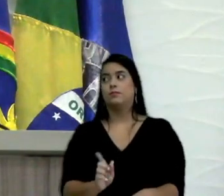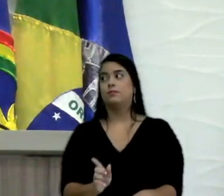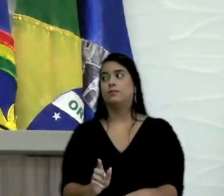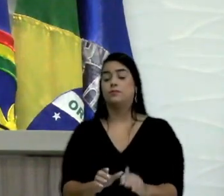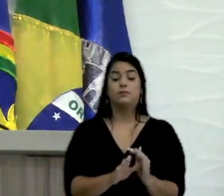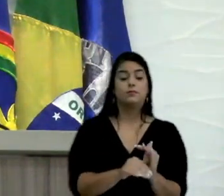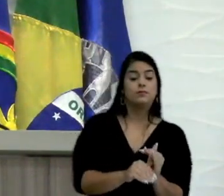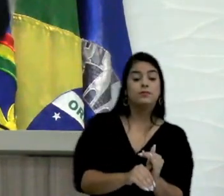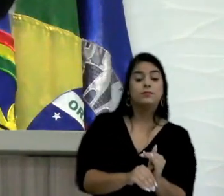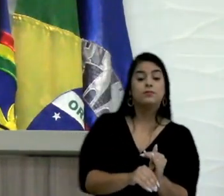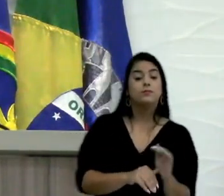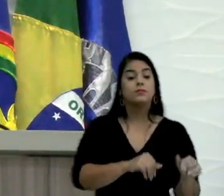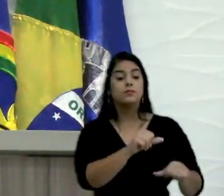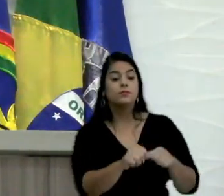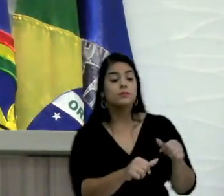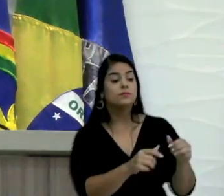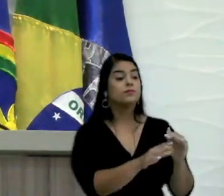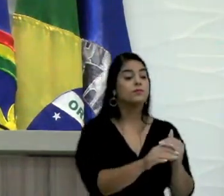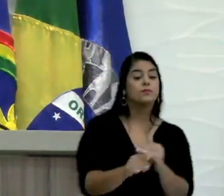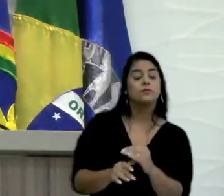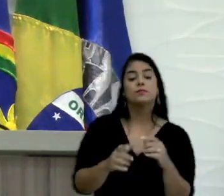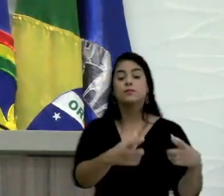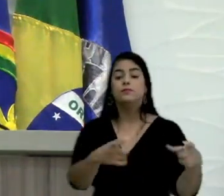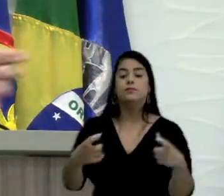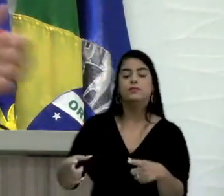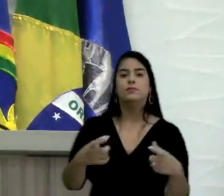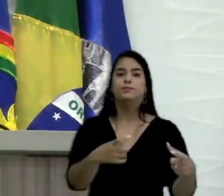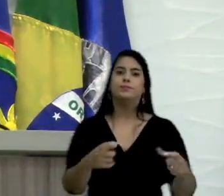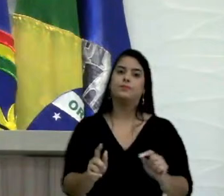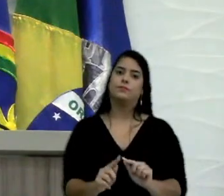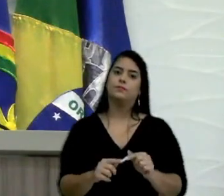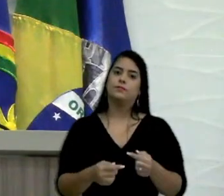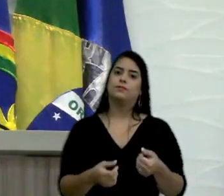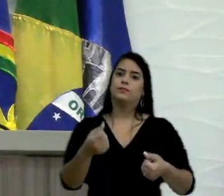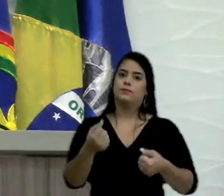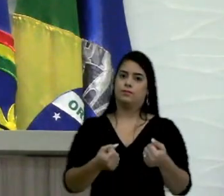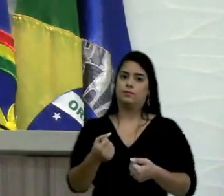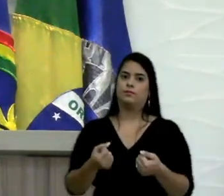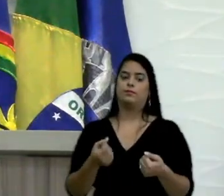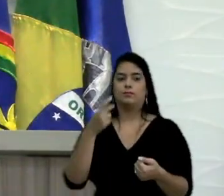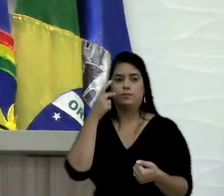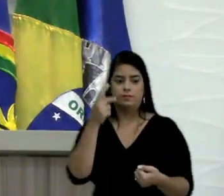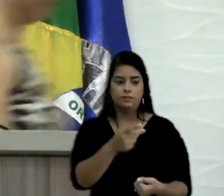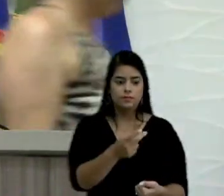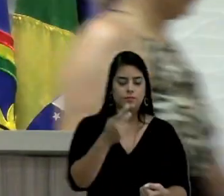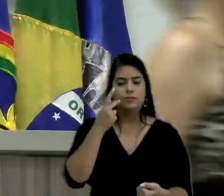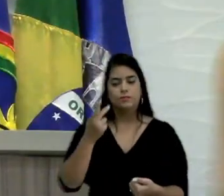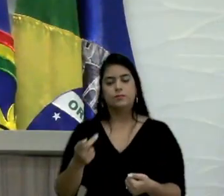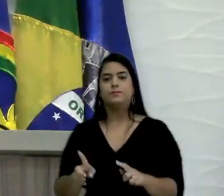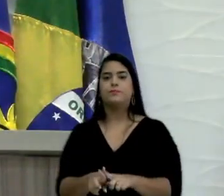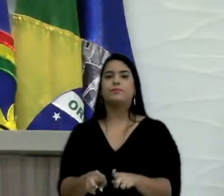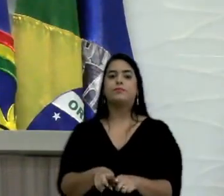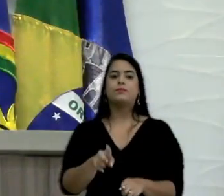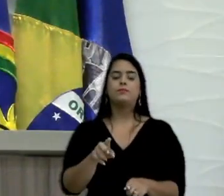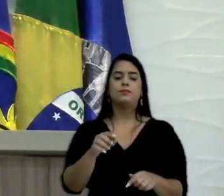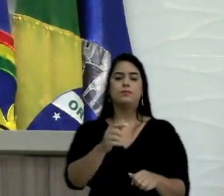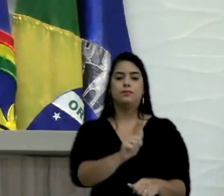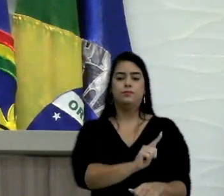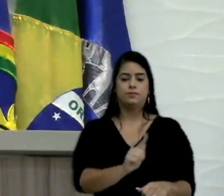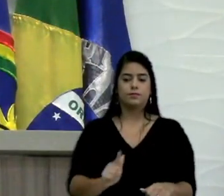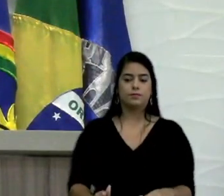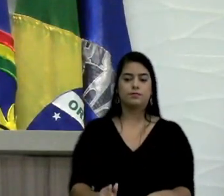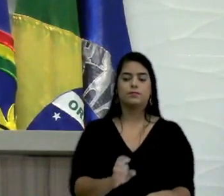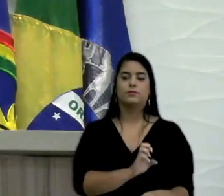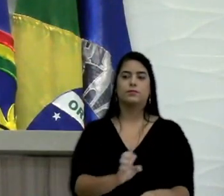ali bota ali eles vão roubar ali mas pelo menos o carro tá da Patrulha tá indo também o governo do estado para mandar rocando pescante